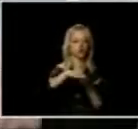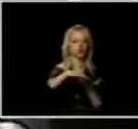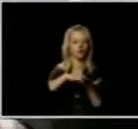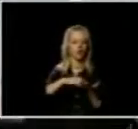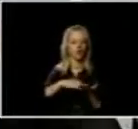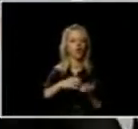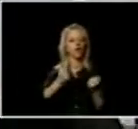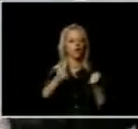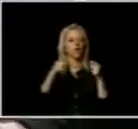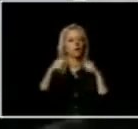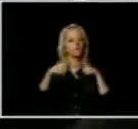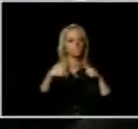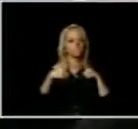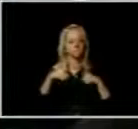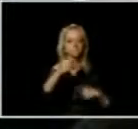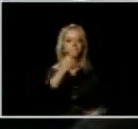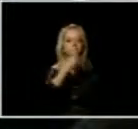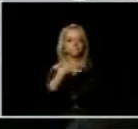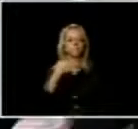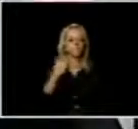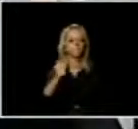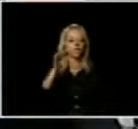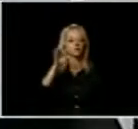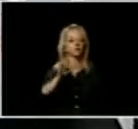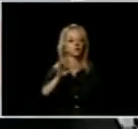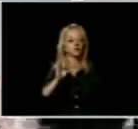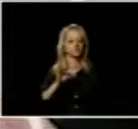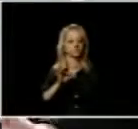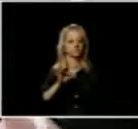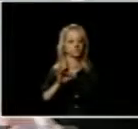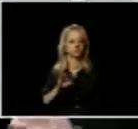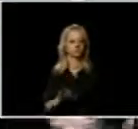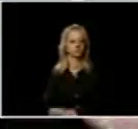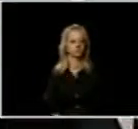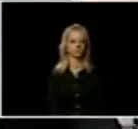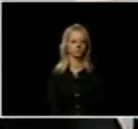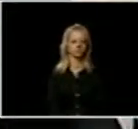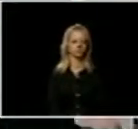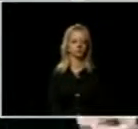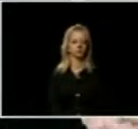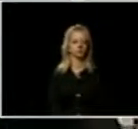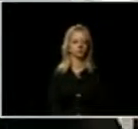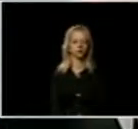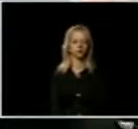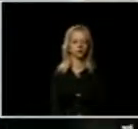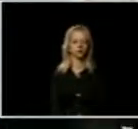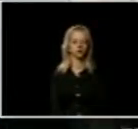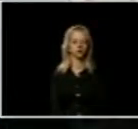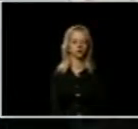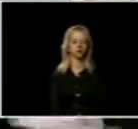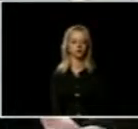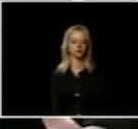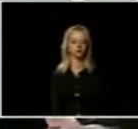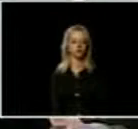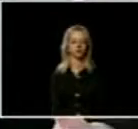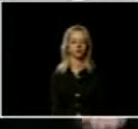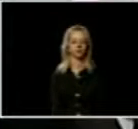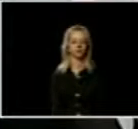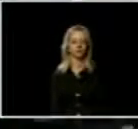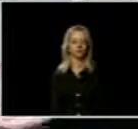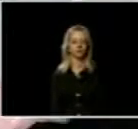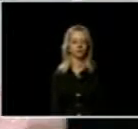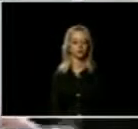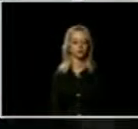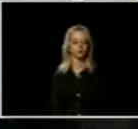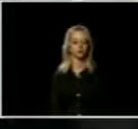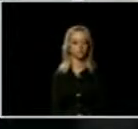poder legislativo. Foi um desrespeito à tentativa de inviabilizar a realização